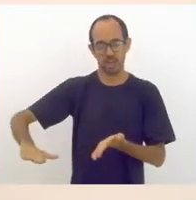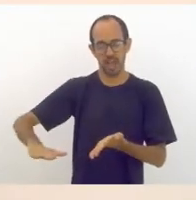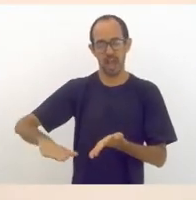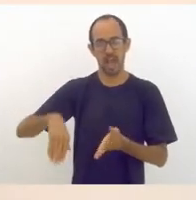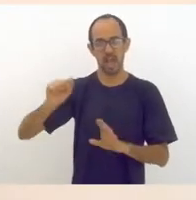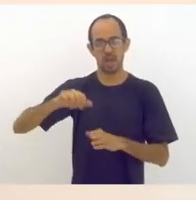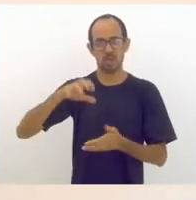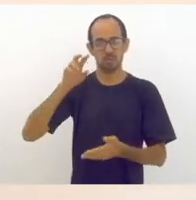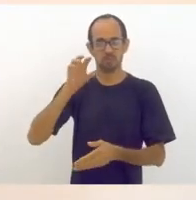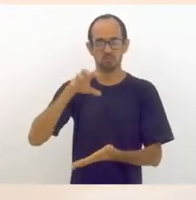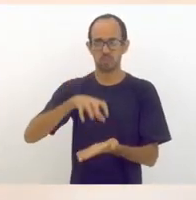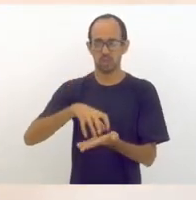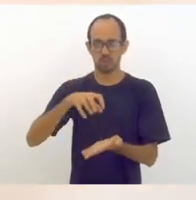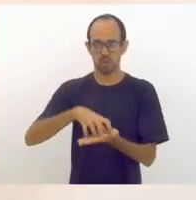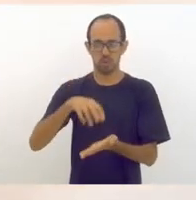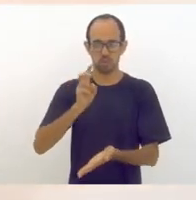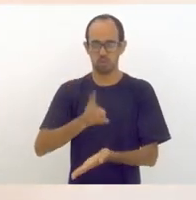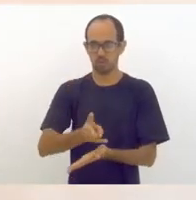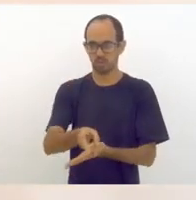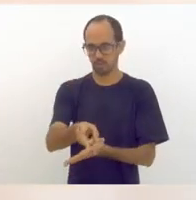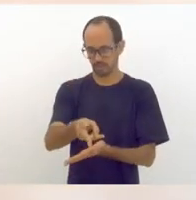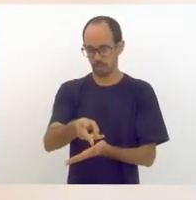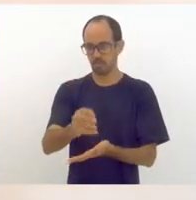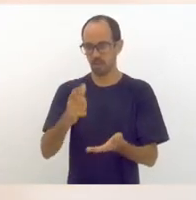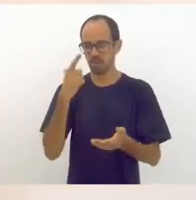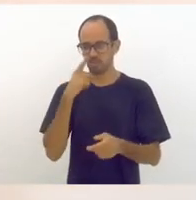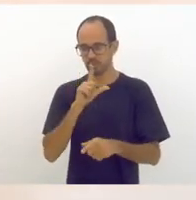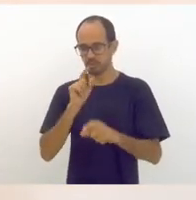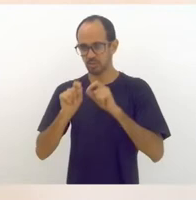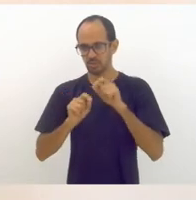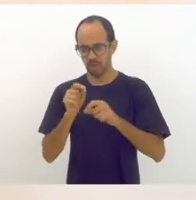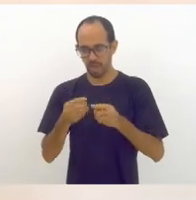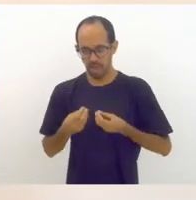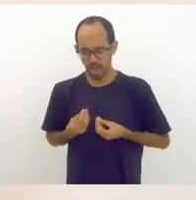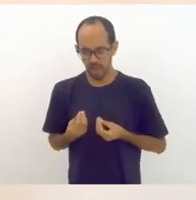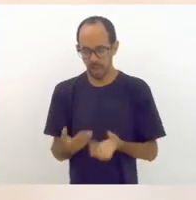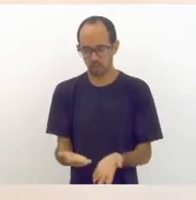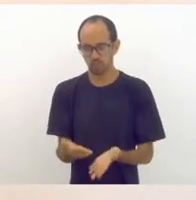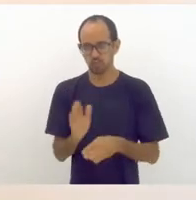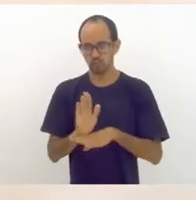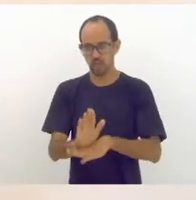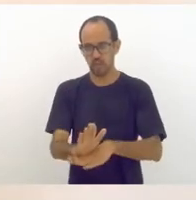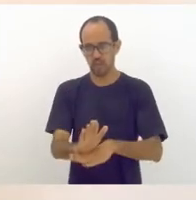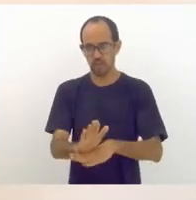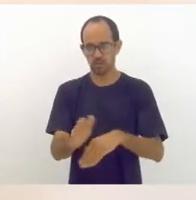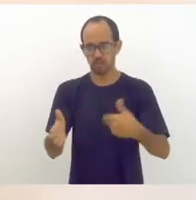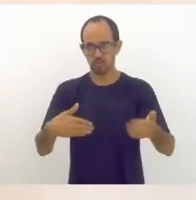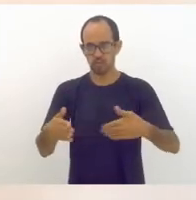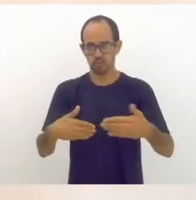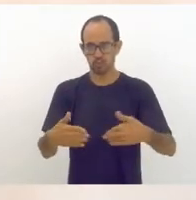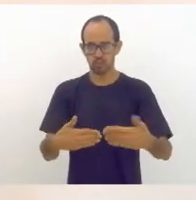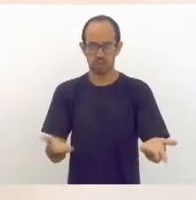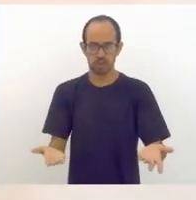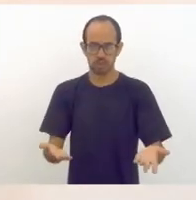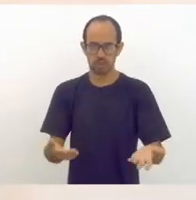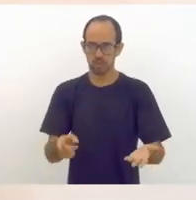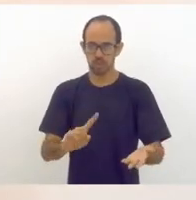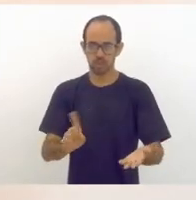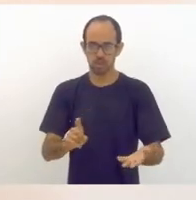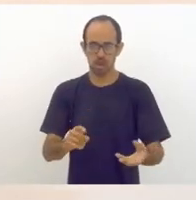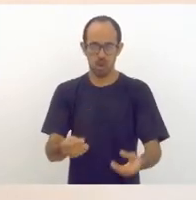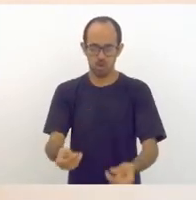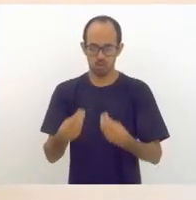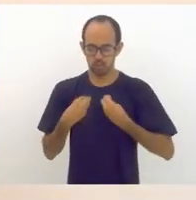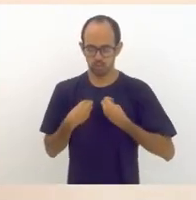de conservação para poder, né, favorecer ou beneficiar uma indústria que não está